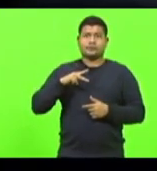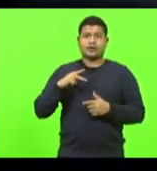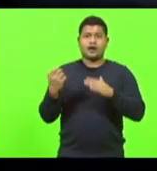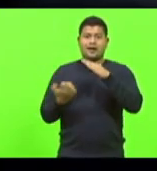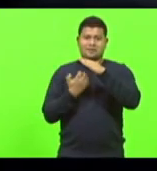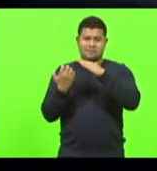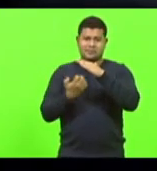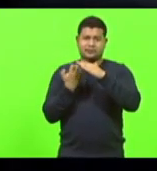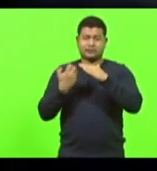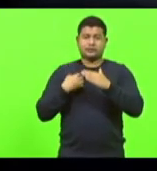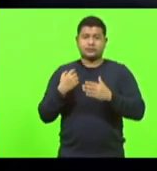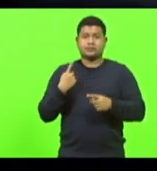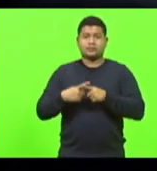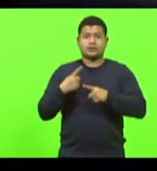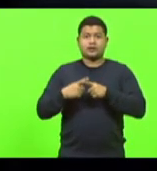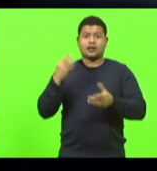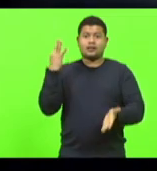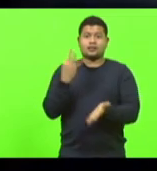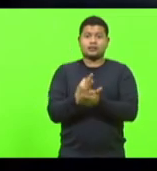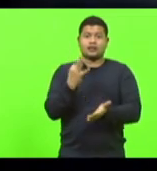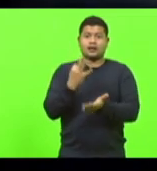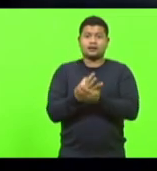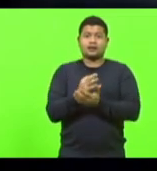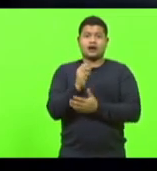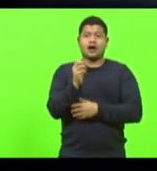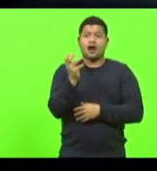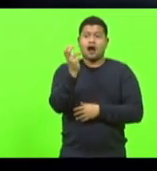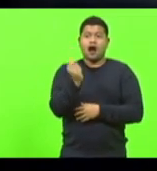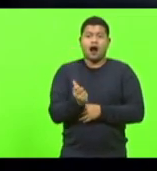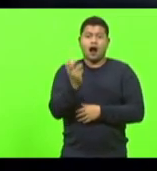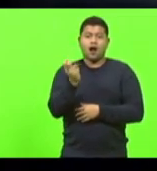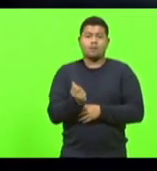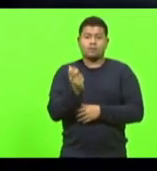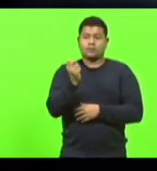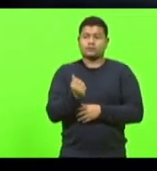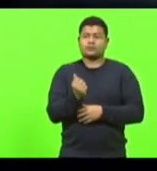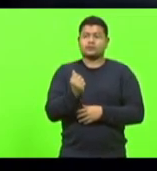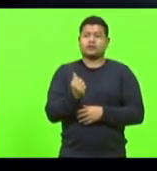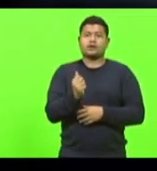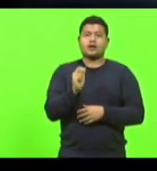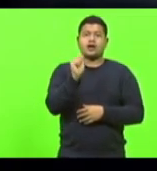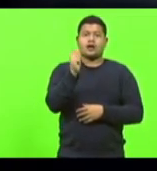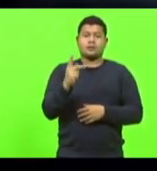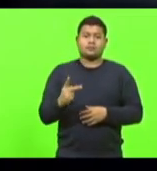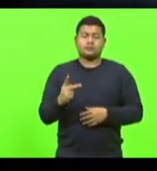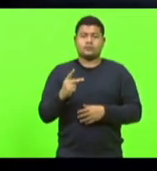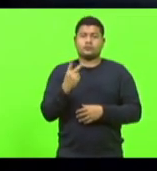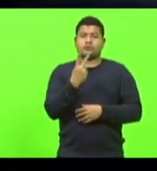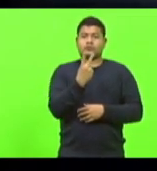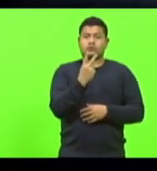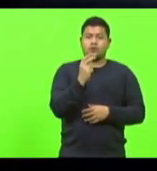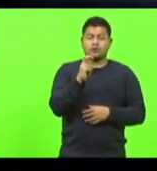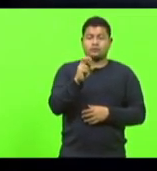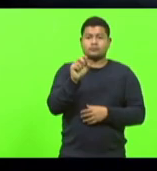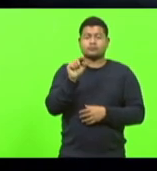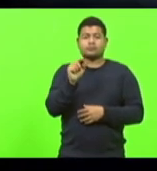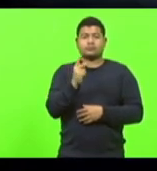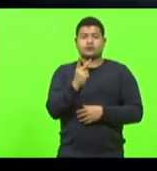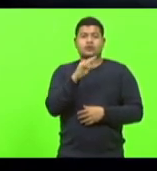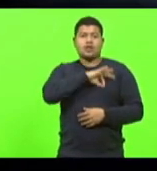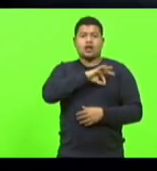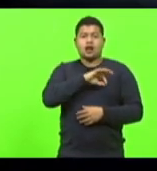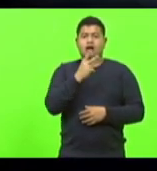para tasha salário de aposentado de o rio 2.500 2.600 1400